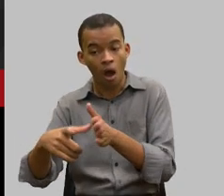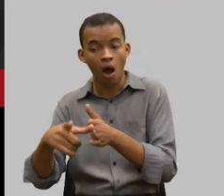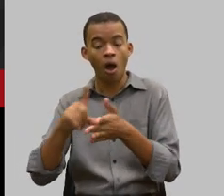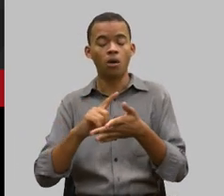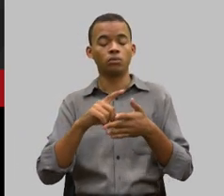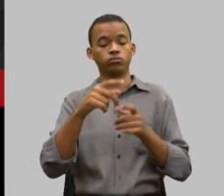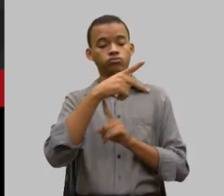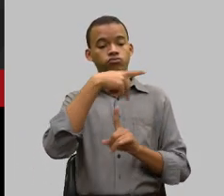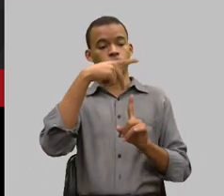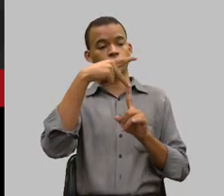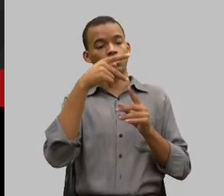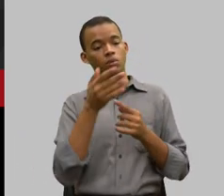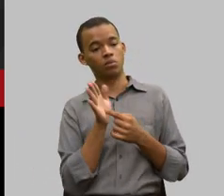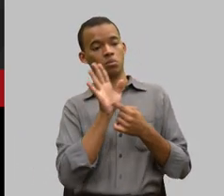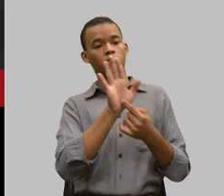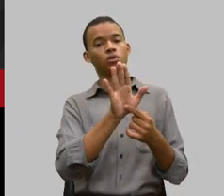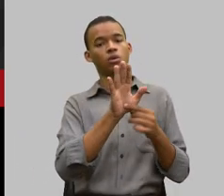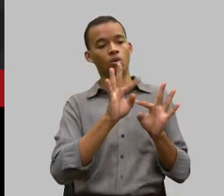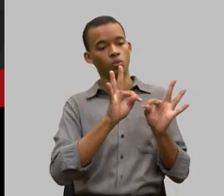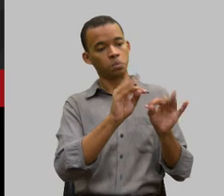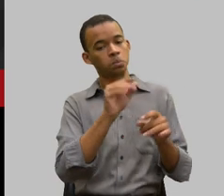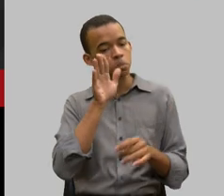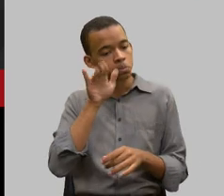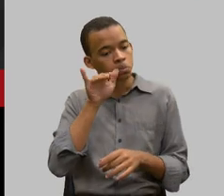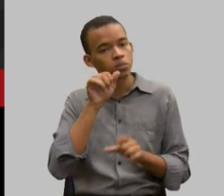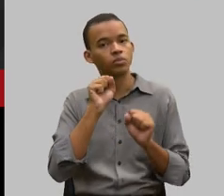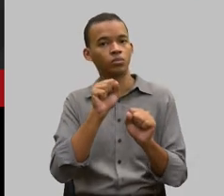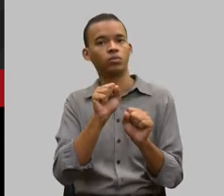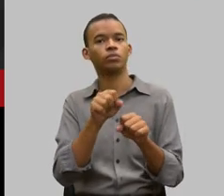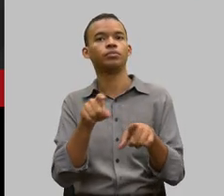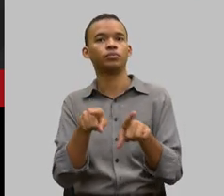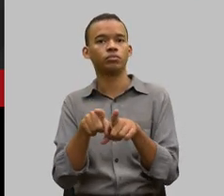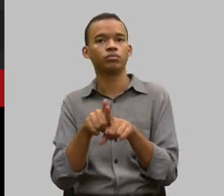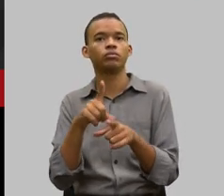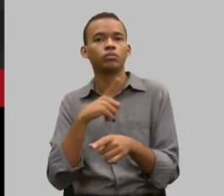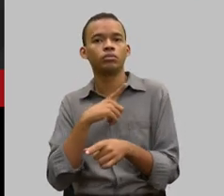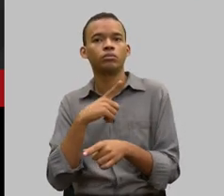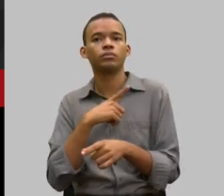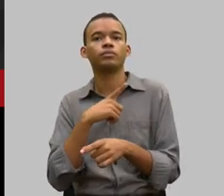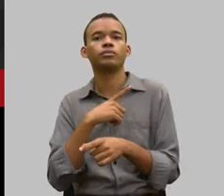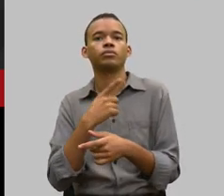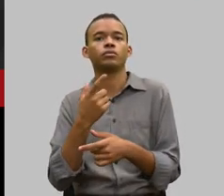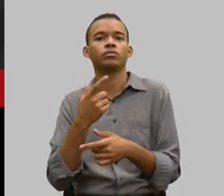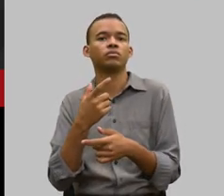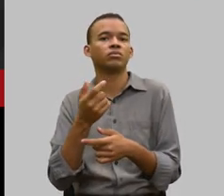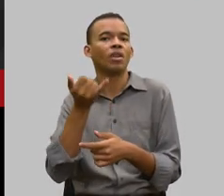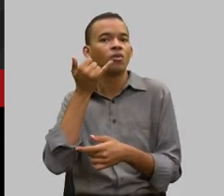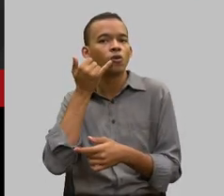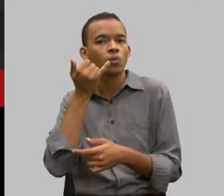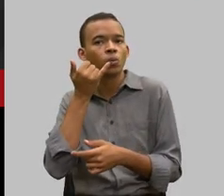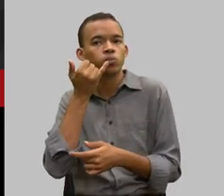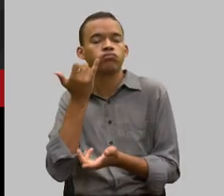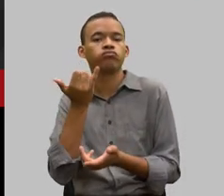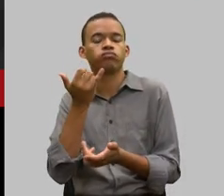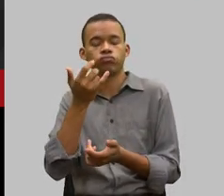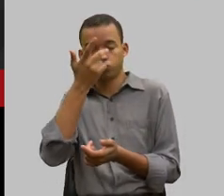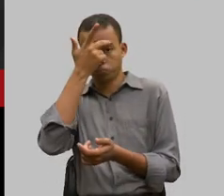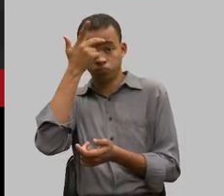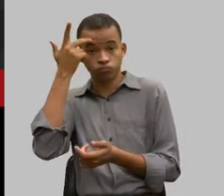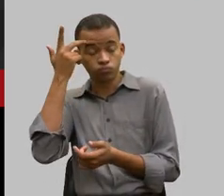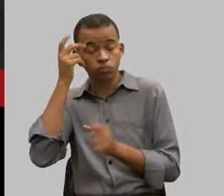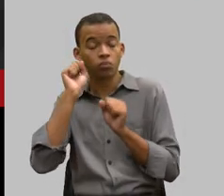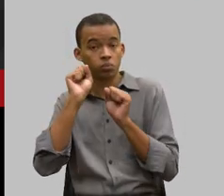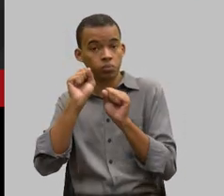também que são a central de teleatendimento o serviço de informação ao cidadão o